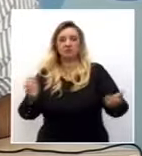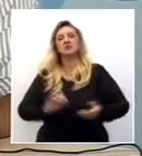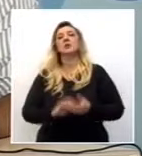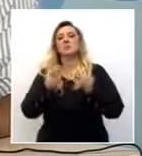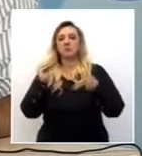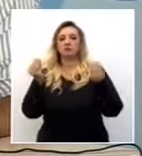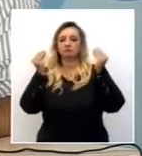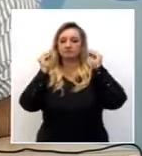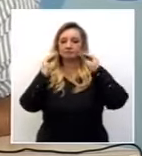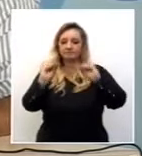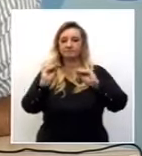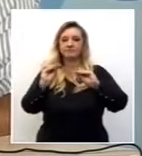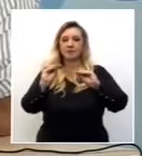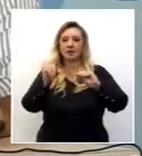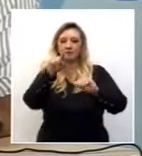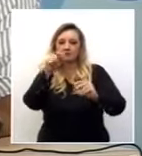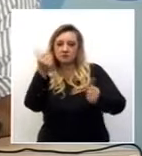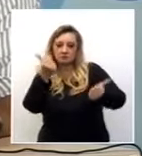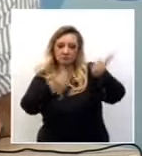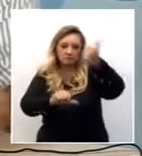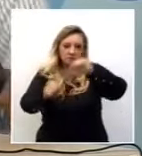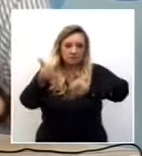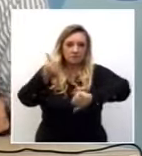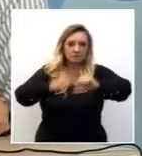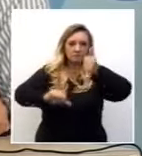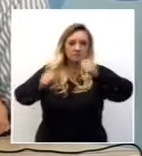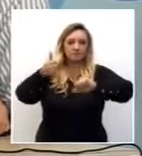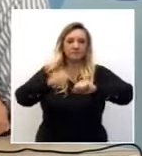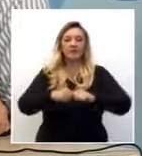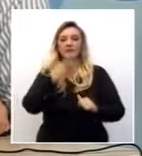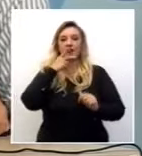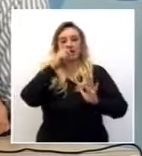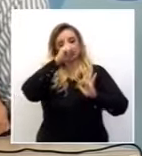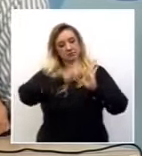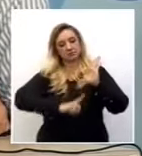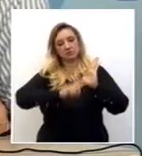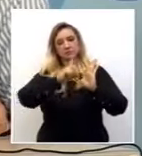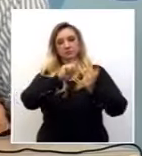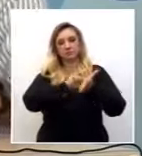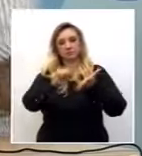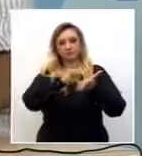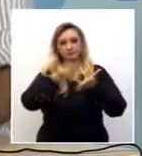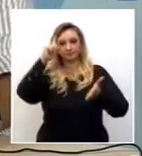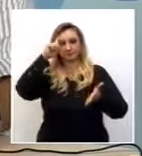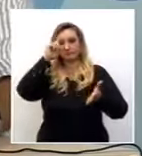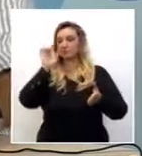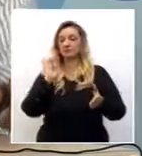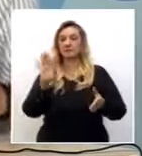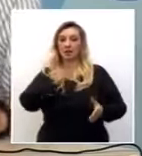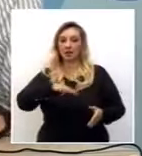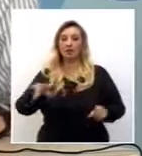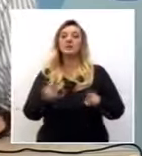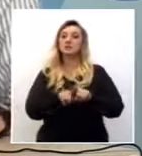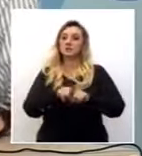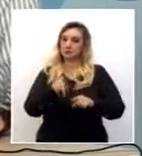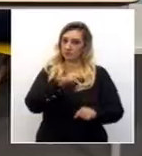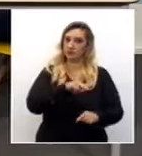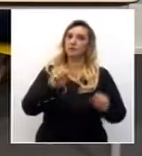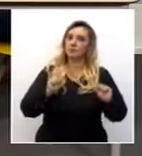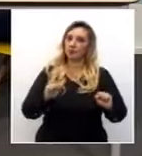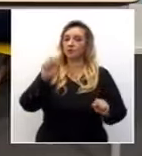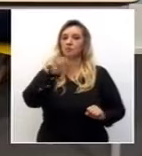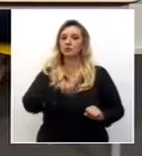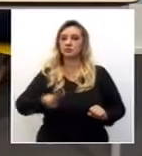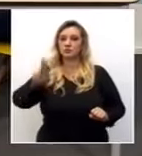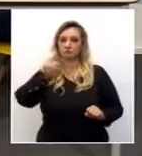postar ali e você vai avaliar. Quando a gente fala do diário de bordo, ele não é apenas para o aluno, mas o professor também pode